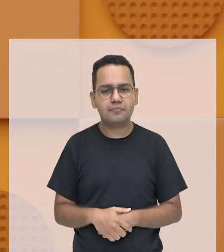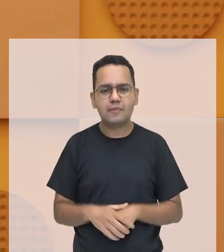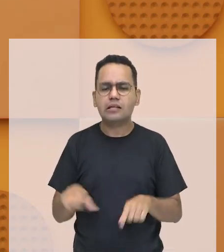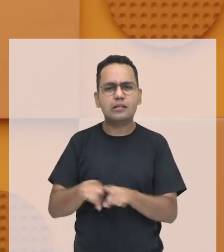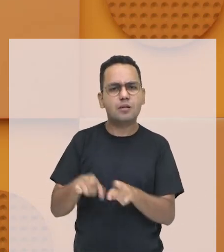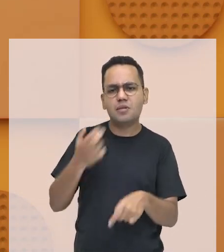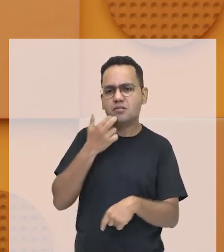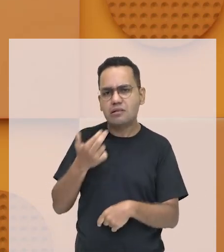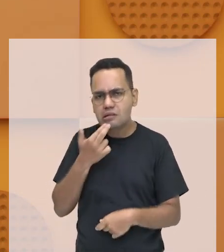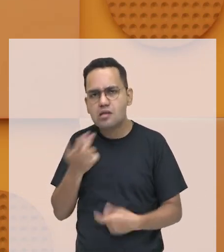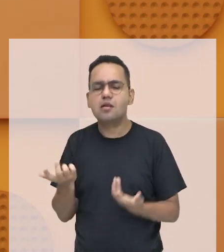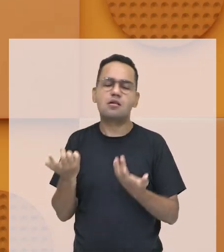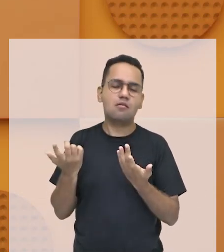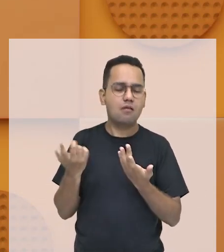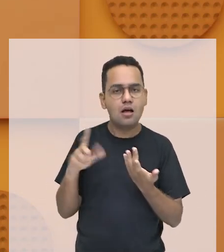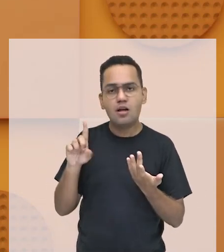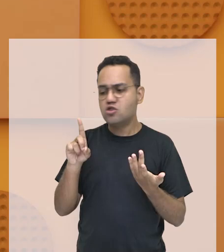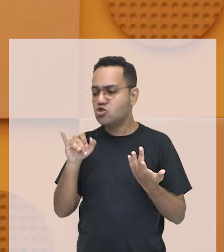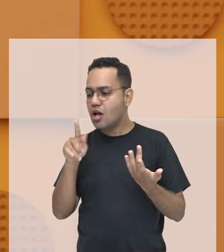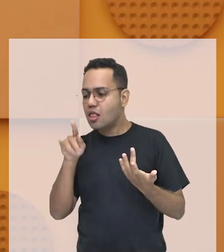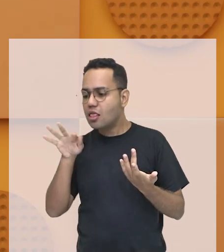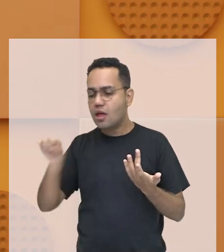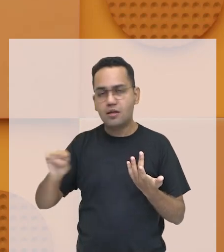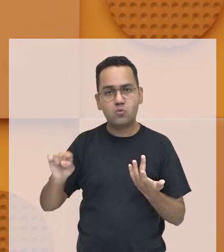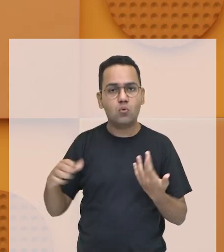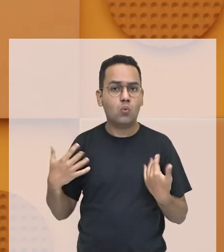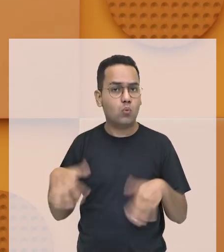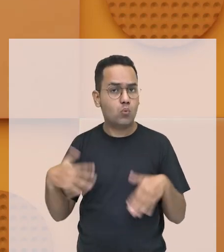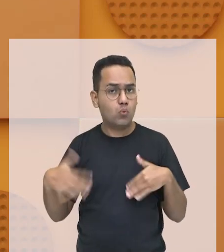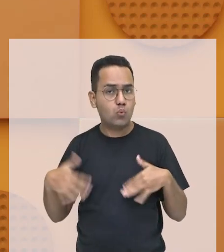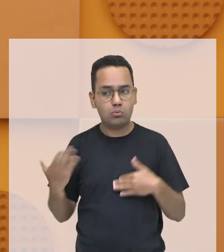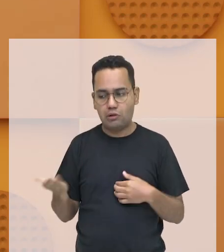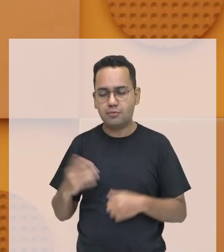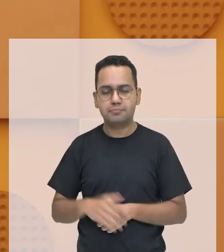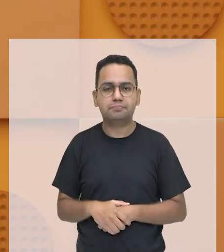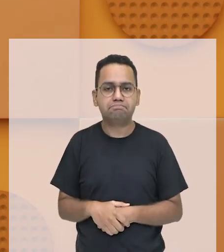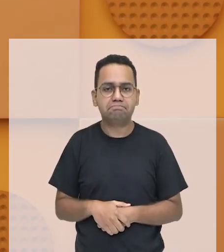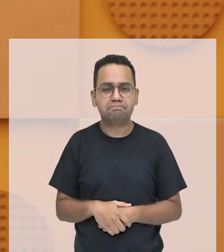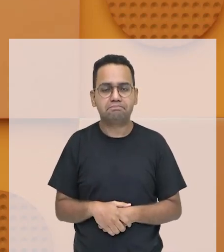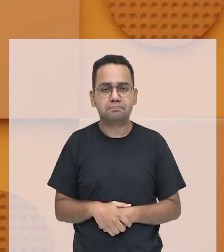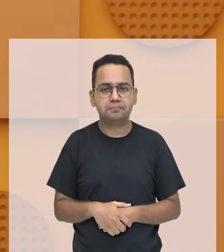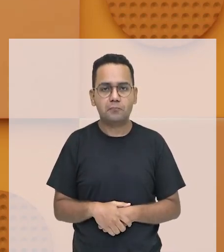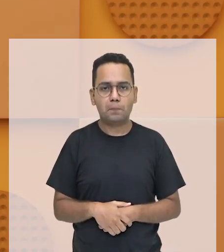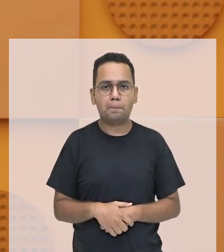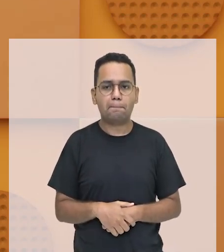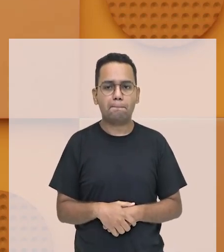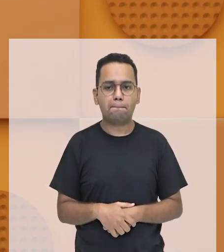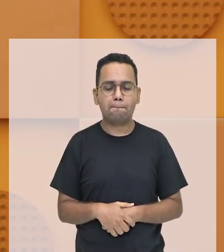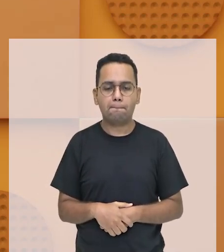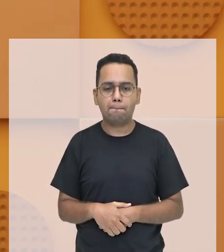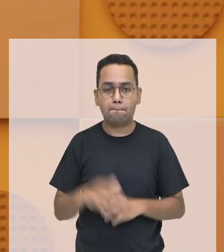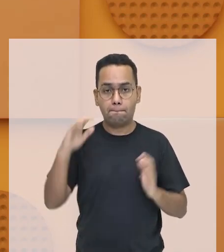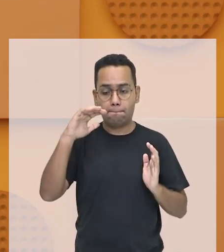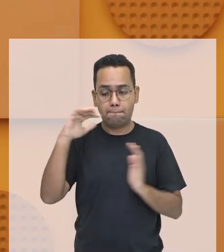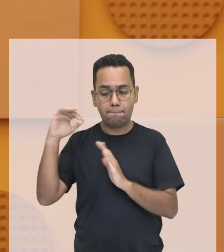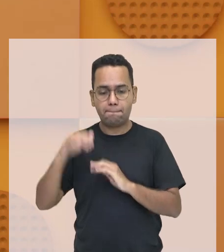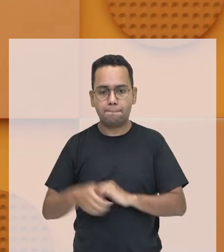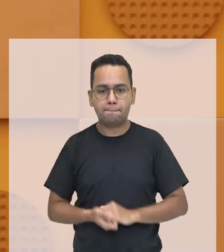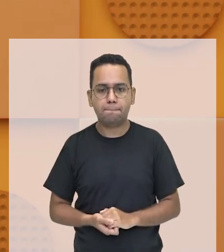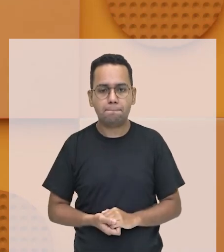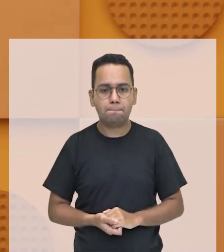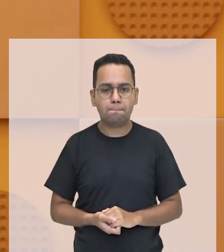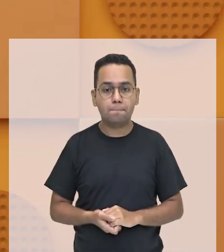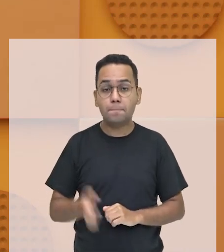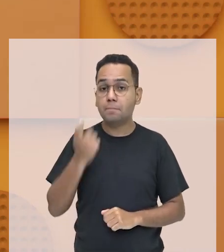línguas, dialetos que são falados bastante ali naquela região. A gente vai observar agora uma